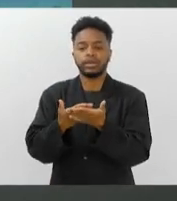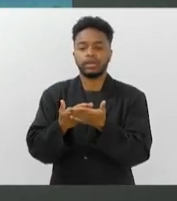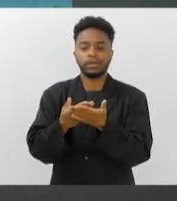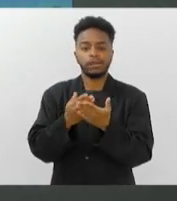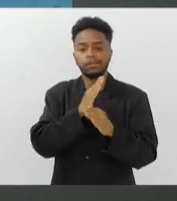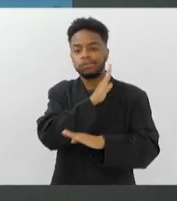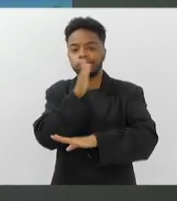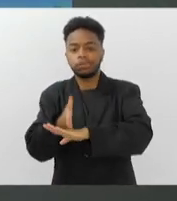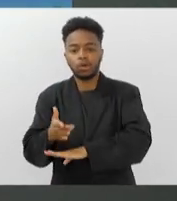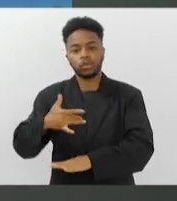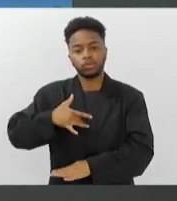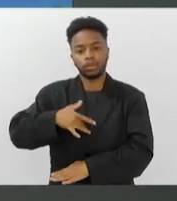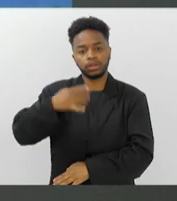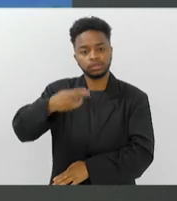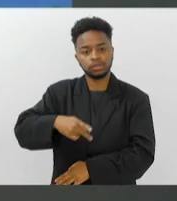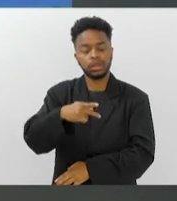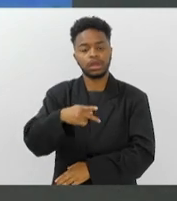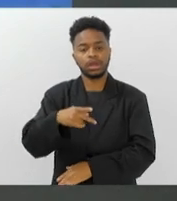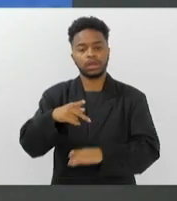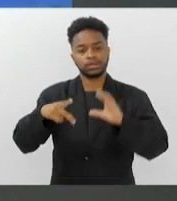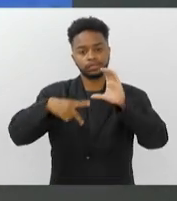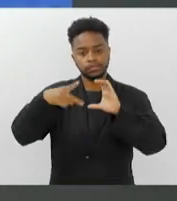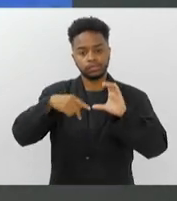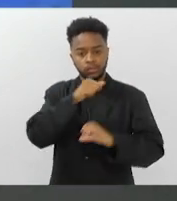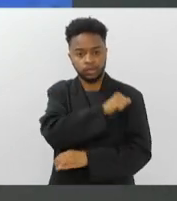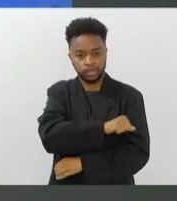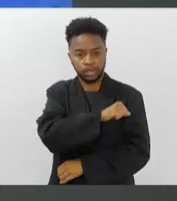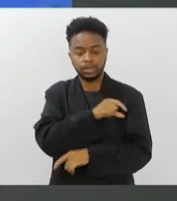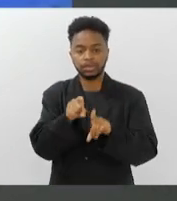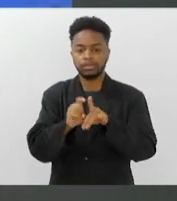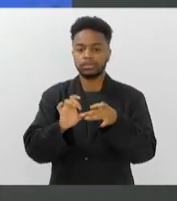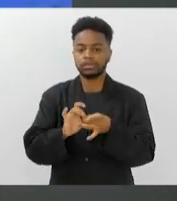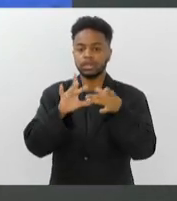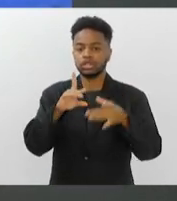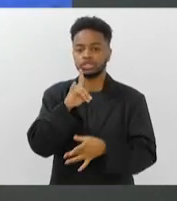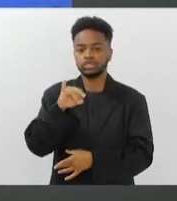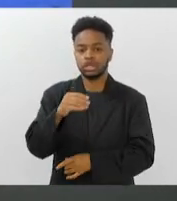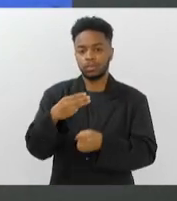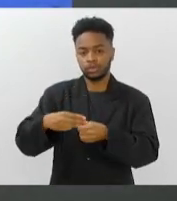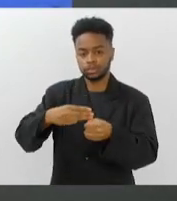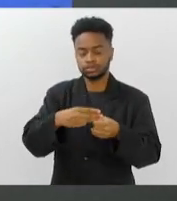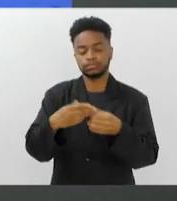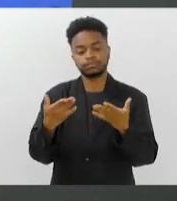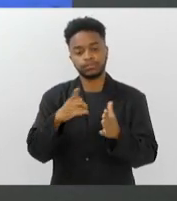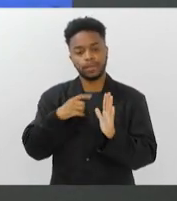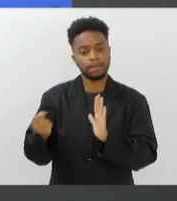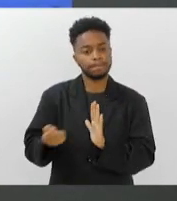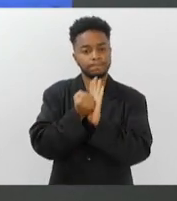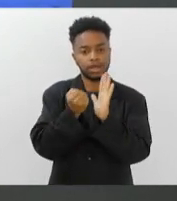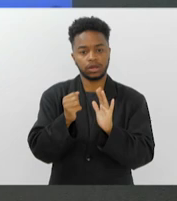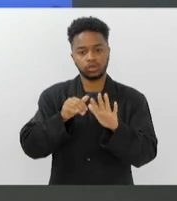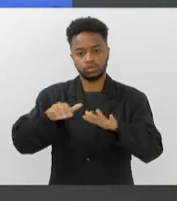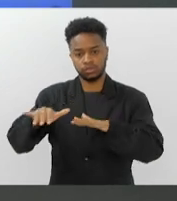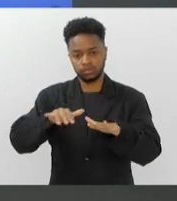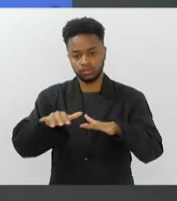Municipal do Rio e a criação do dia Municipal Então são legados aí desse movimento